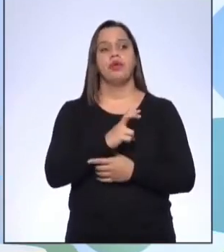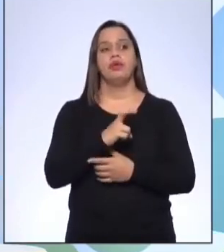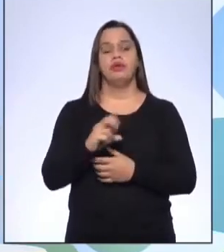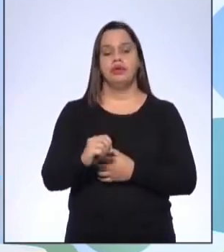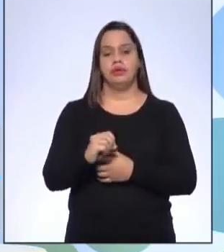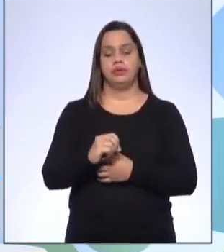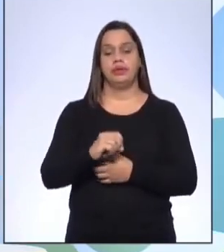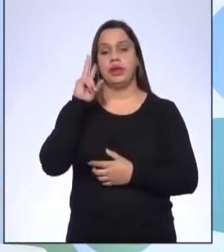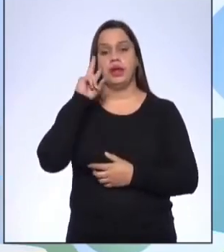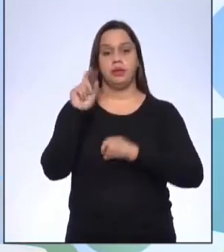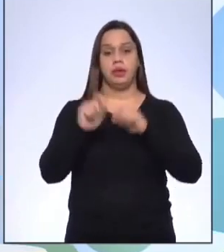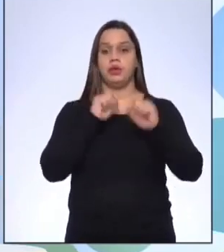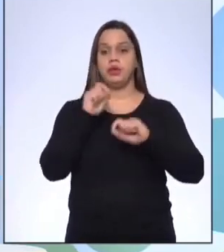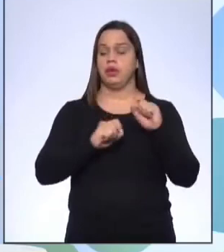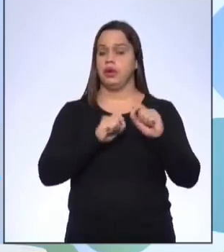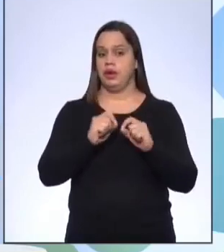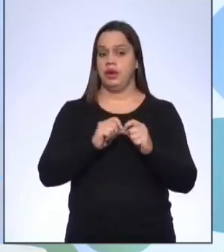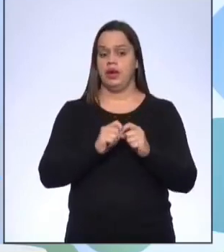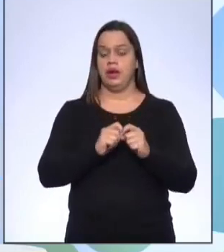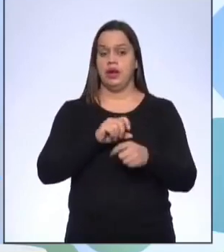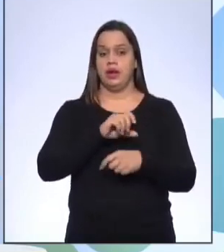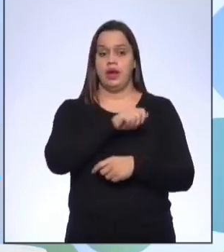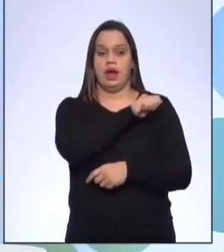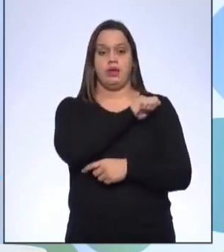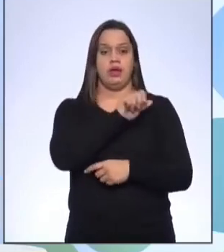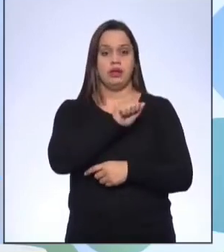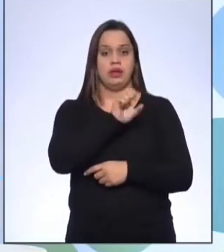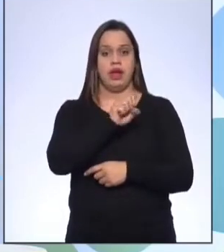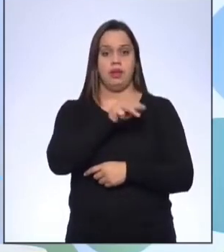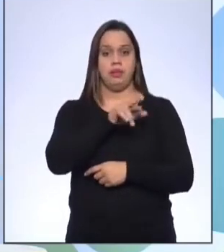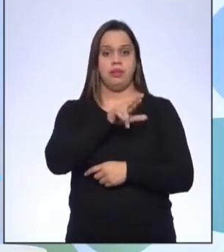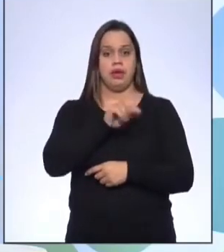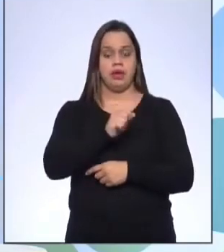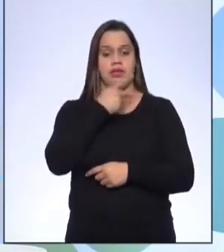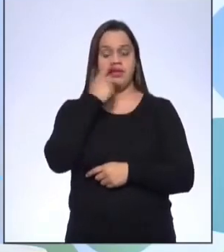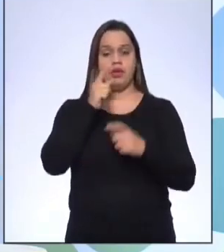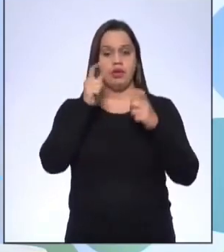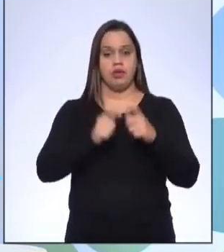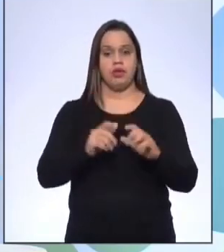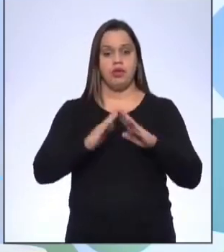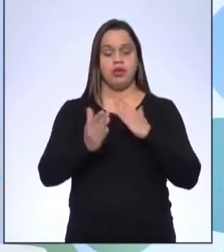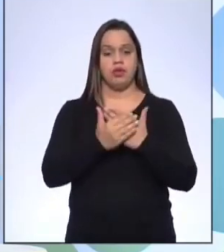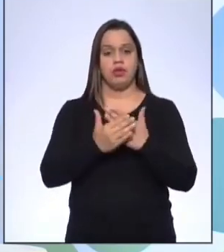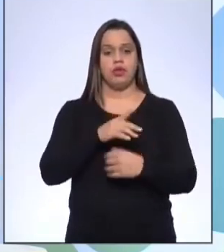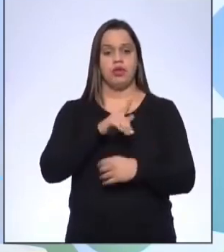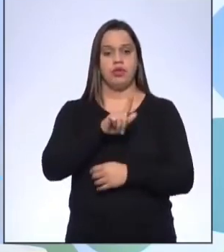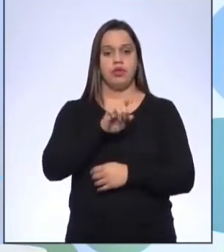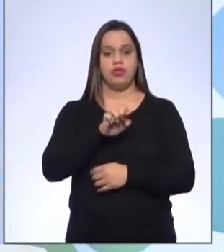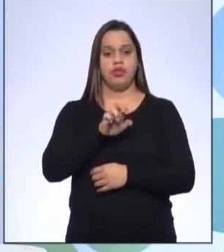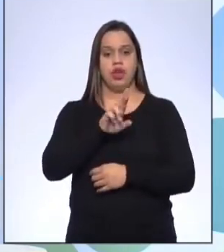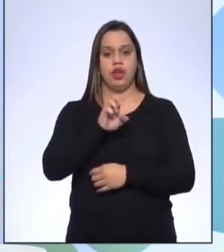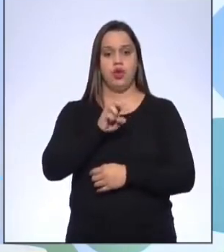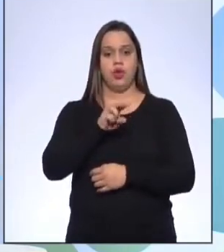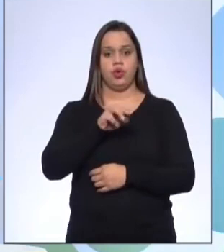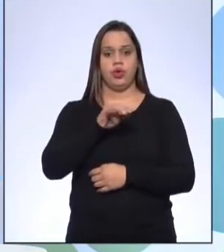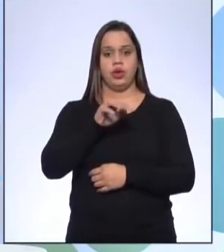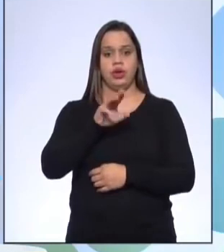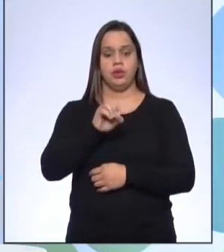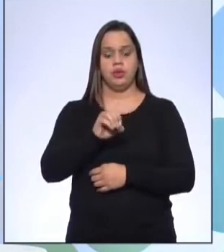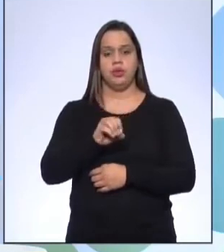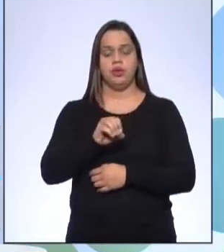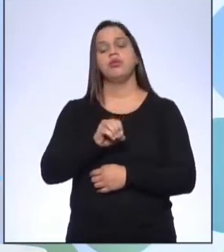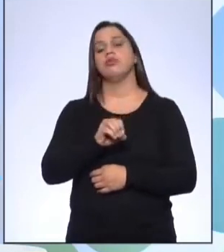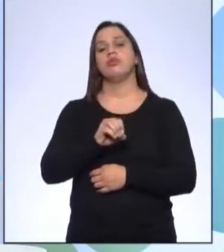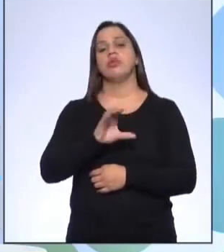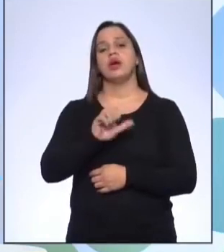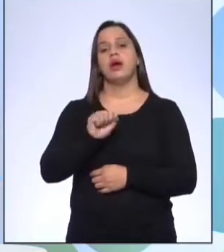450. Lembrando também que a Samira aqui colocou que ela é da escola Jerônimo de Camargo, lá de Jarinu. Faz tempo que eu não vou